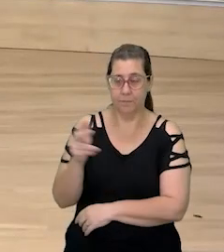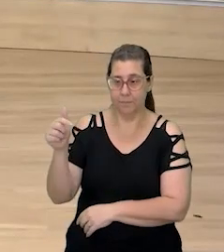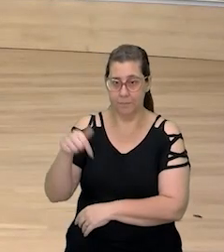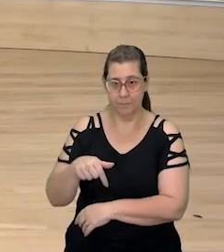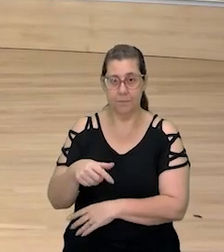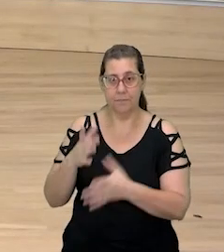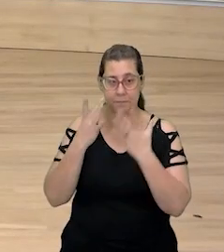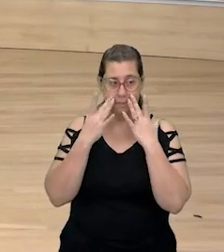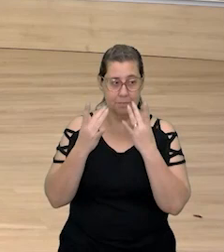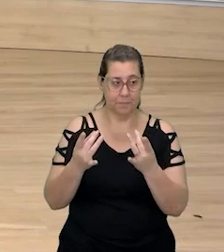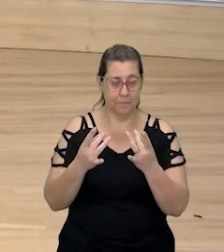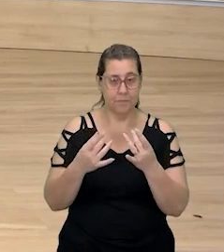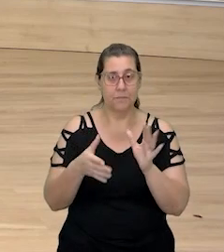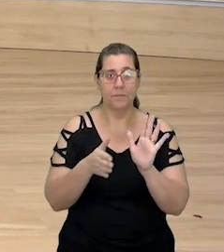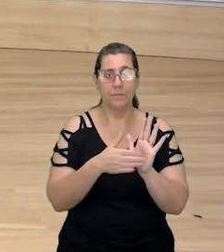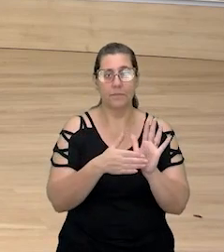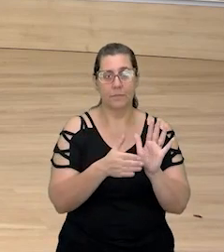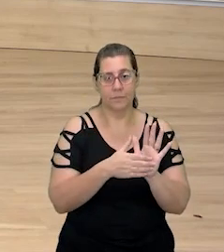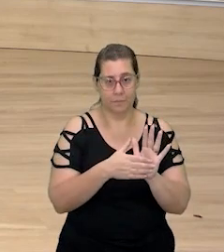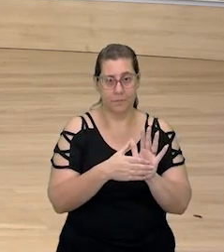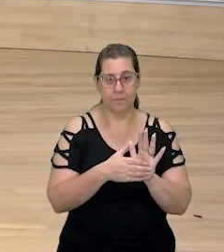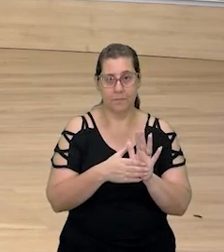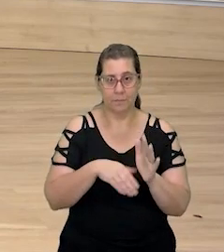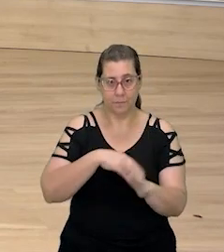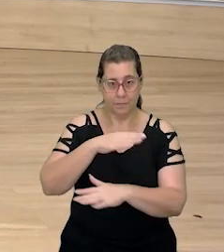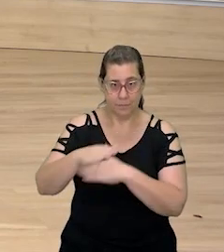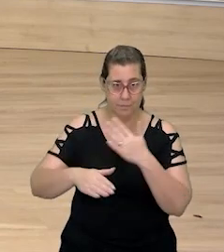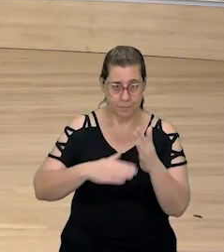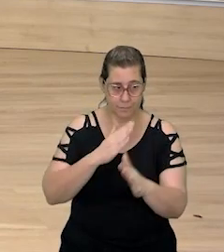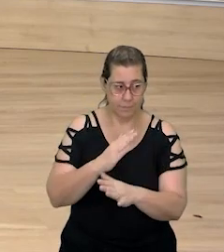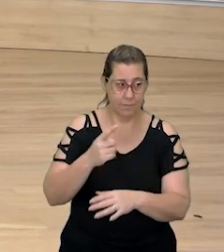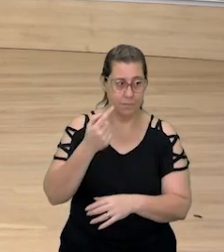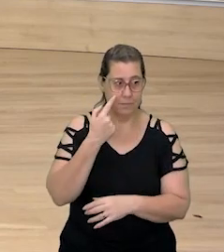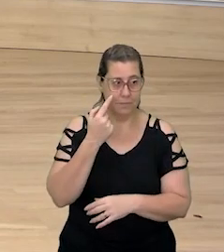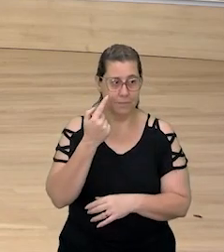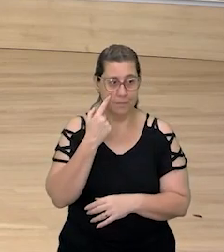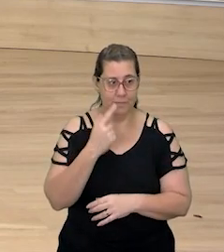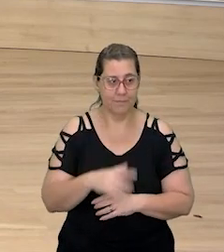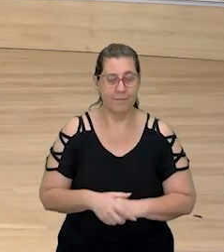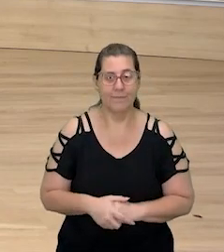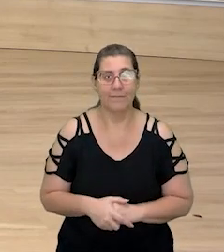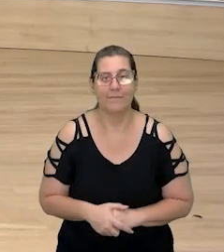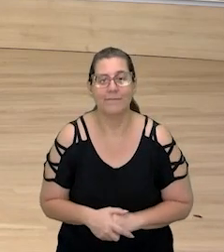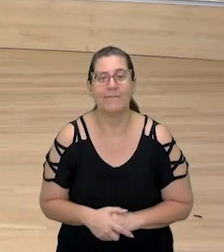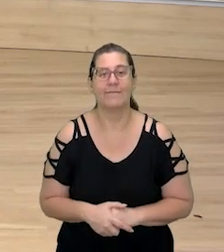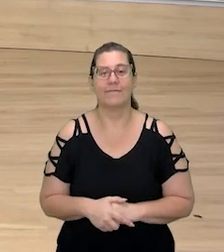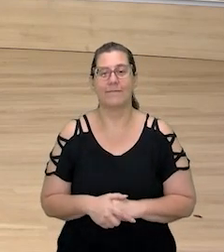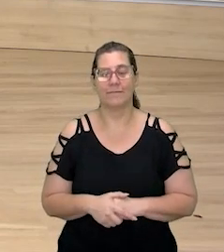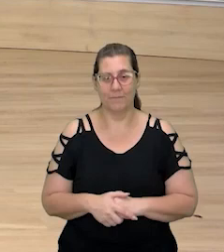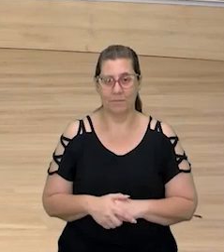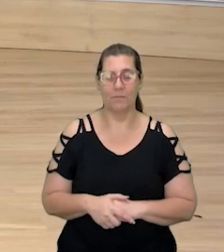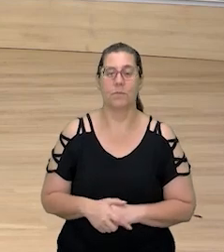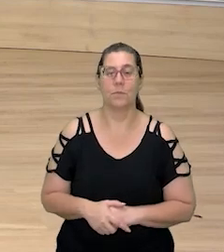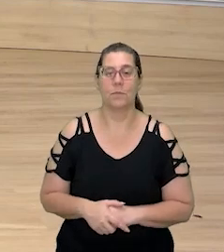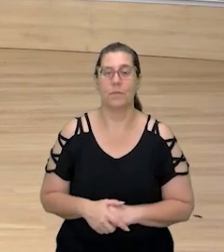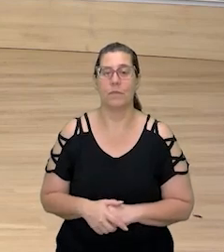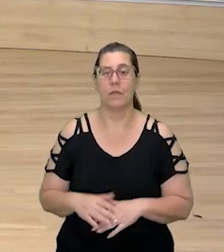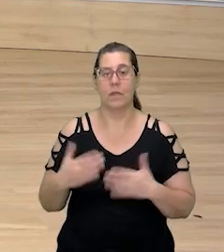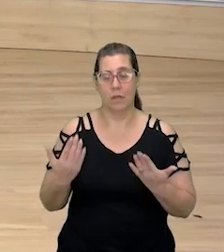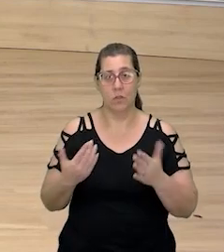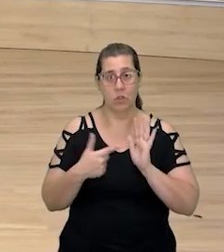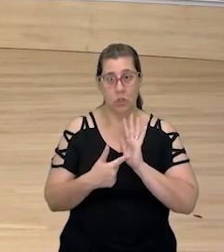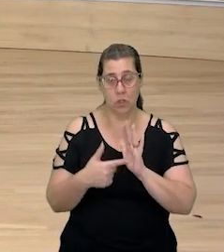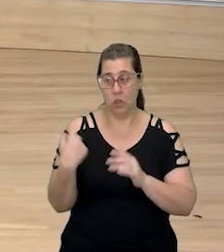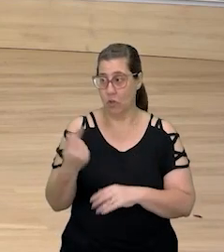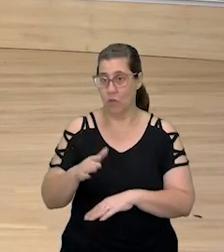Liga na Mídia com a proposta de lutas. Eles precisam gravar pequenos vídeos com sequências ensaiadas. E é o que nós vamos